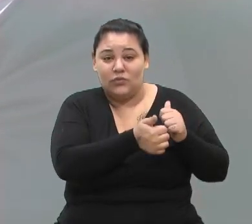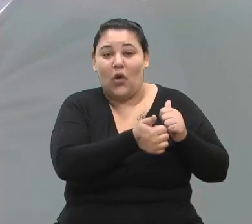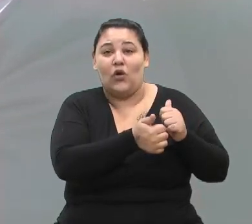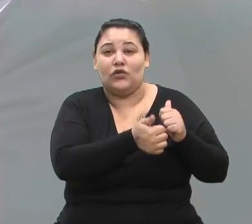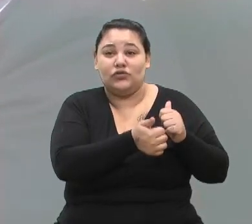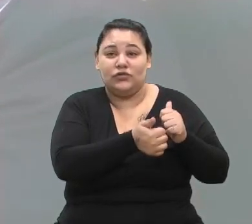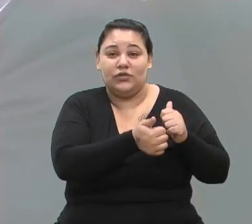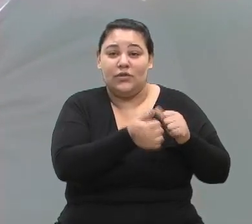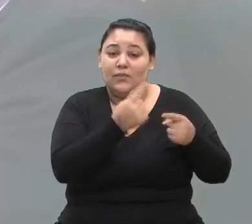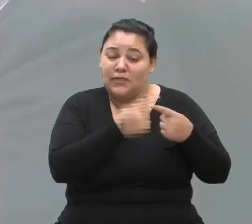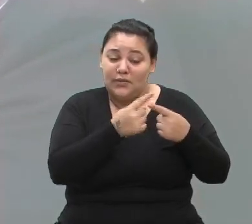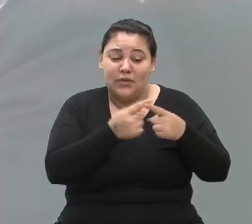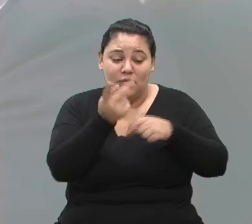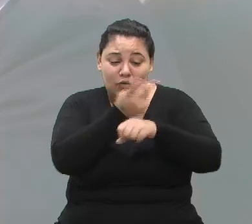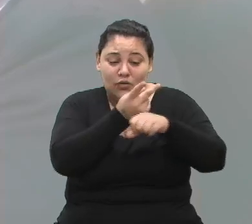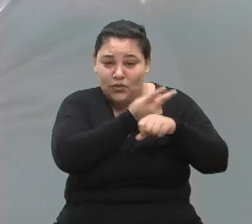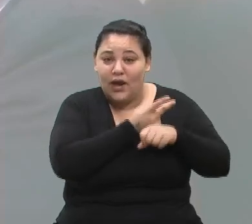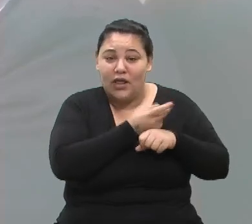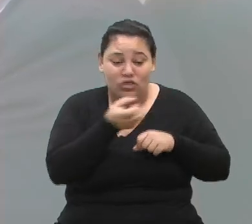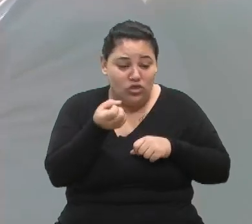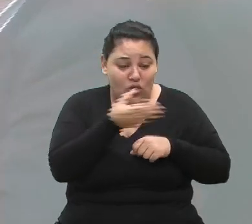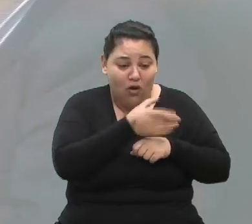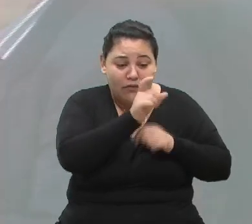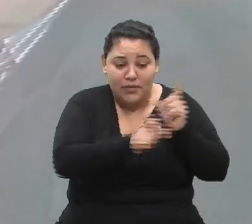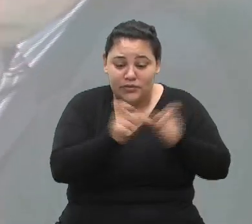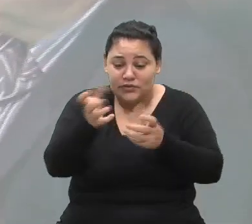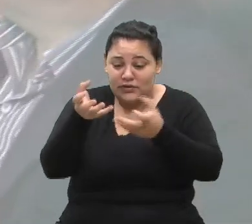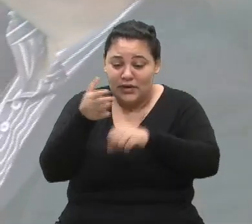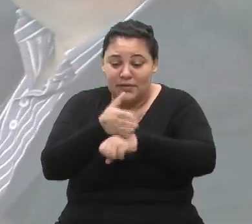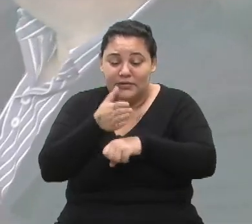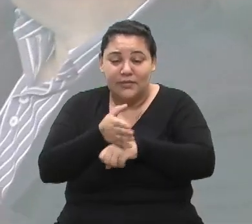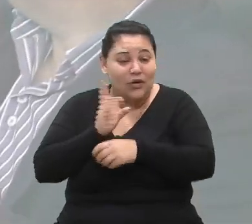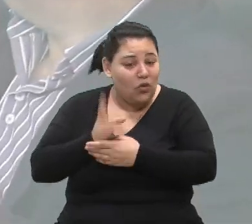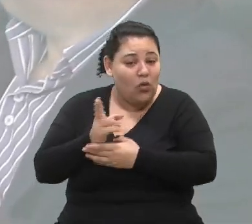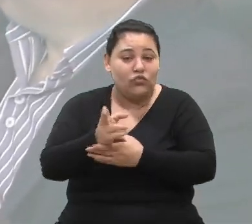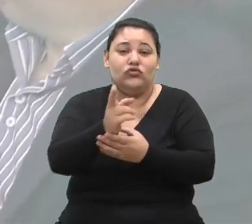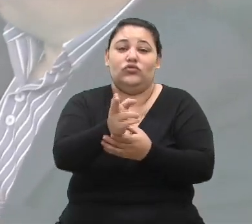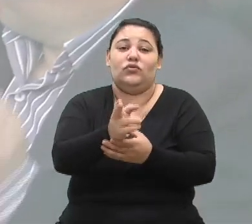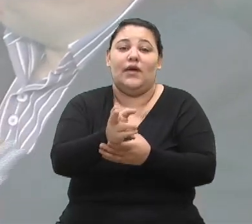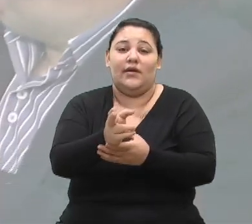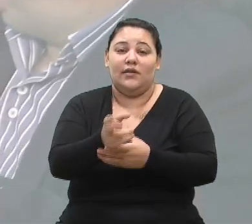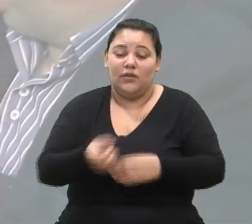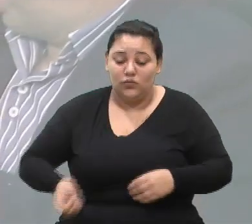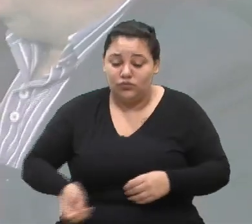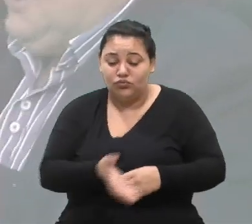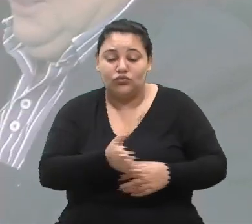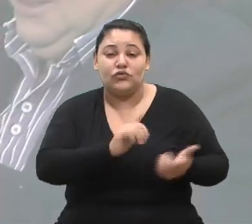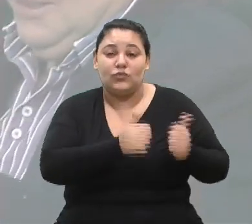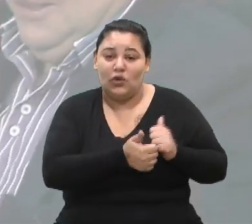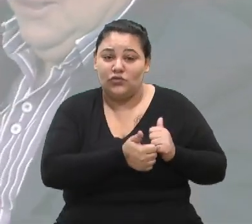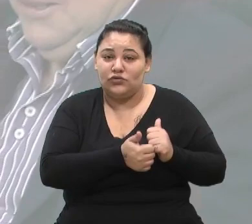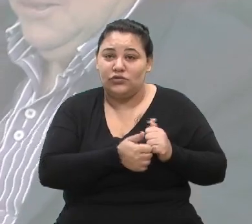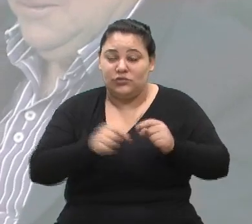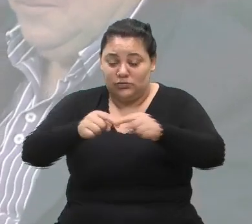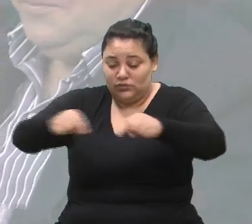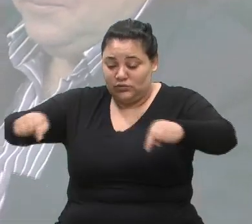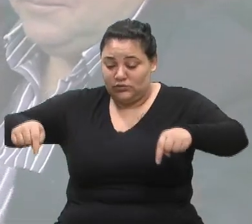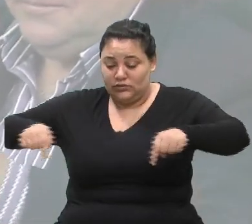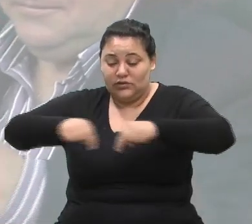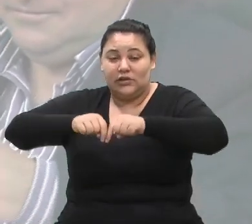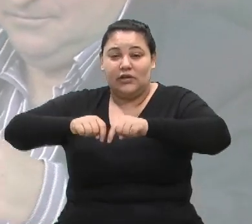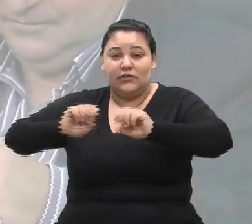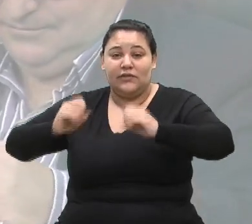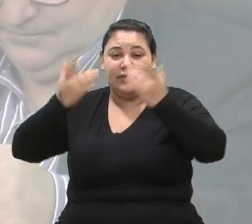novos atletas, né? Para manter a bocha viva e ativa em Caxias do Sul. E as canchas lá da Festa da Uva têm um papel muito importante